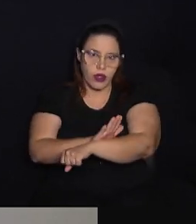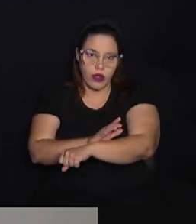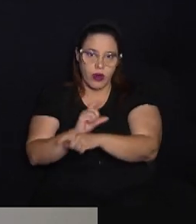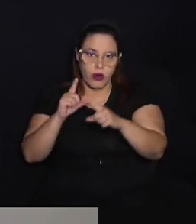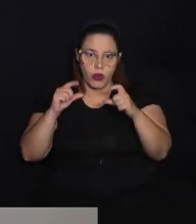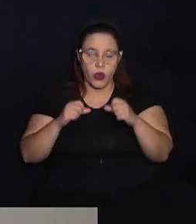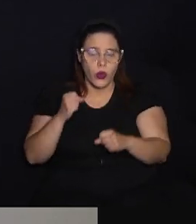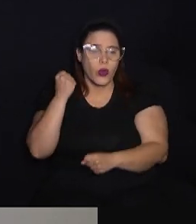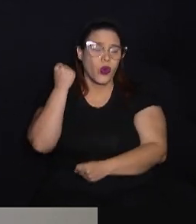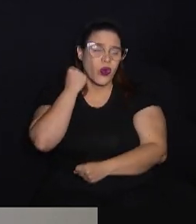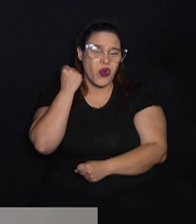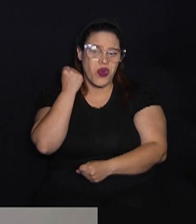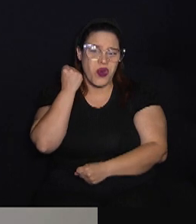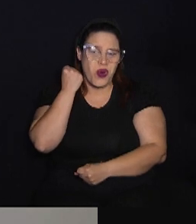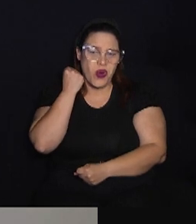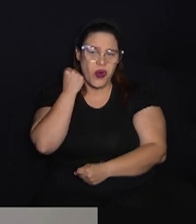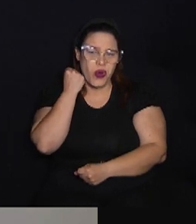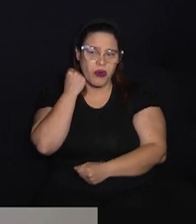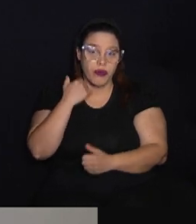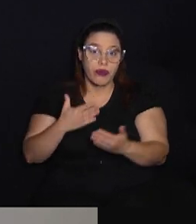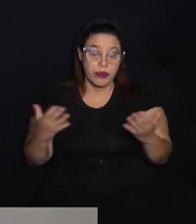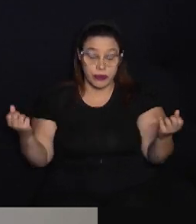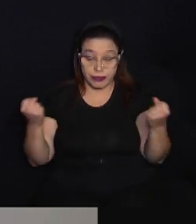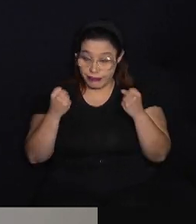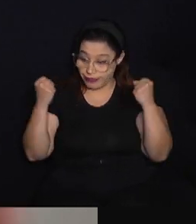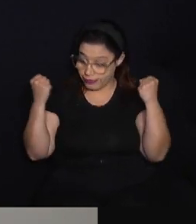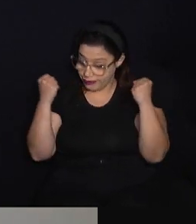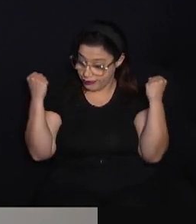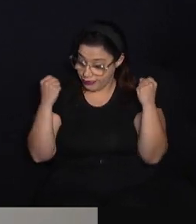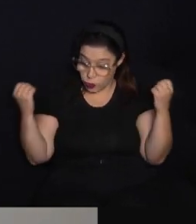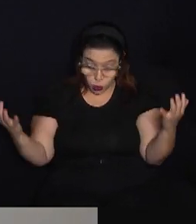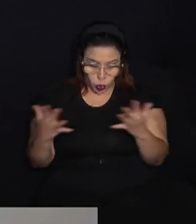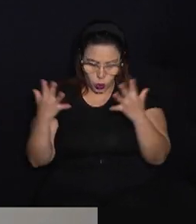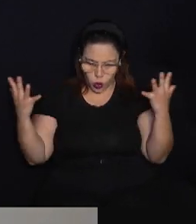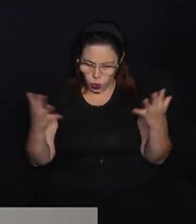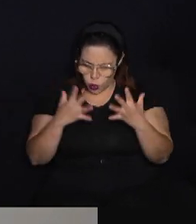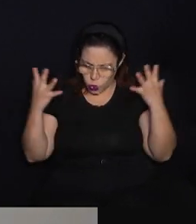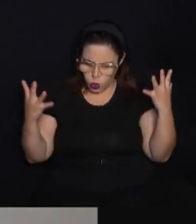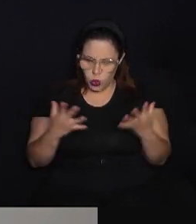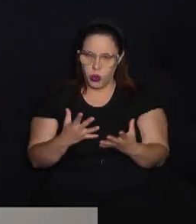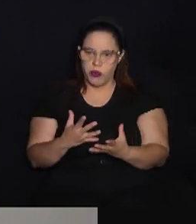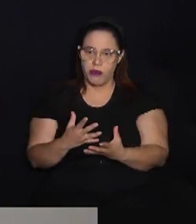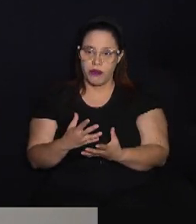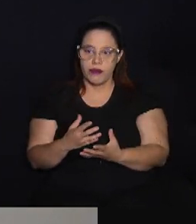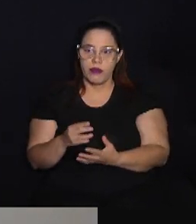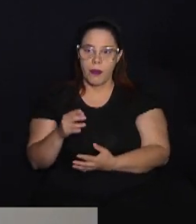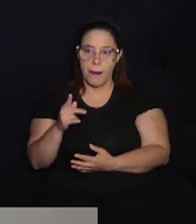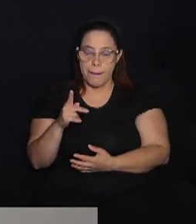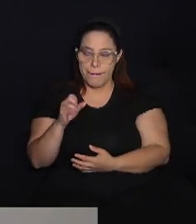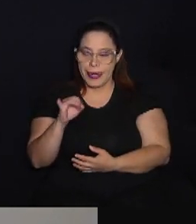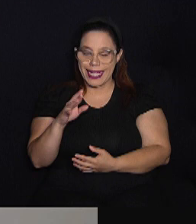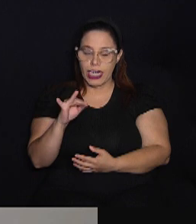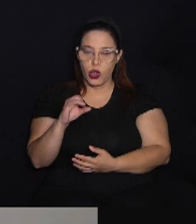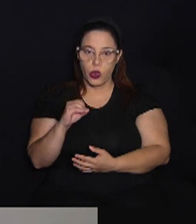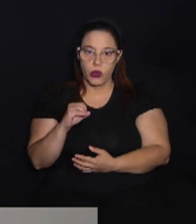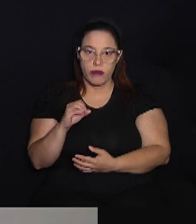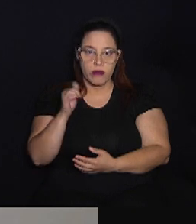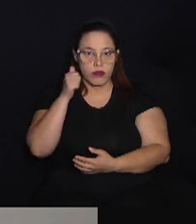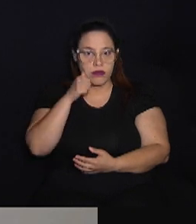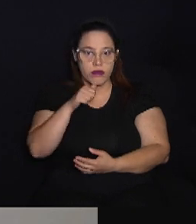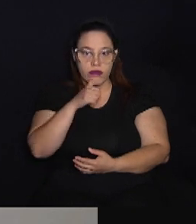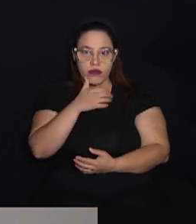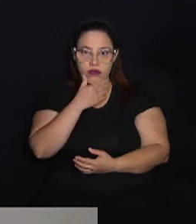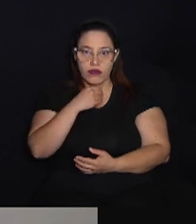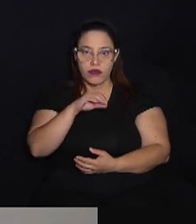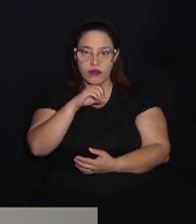de estresse, para estimular práticas de atividade física, para psicoterapia. As mães e os pais